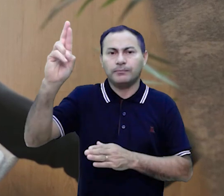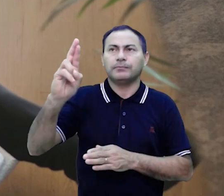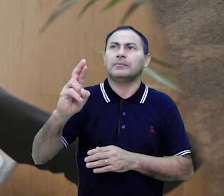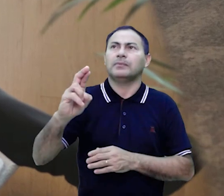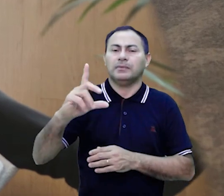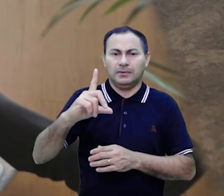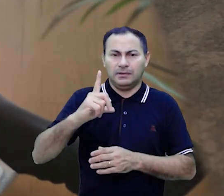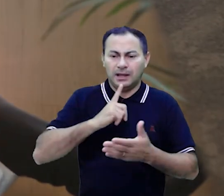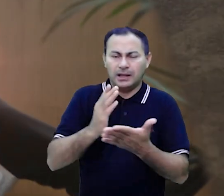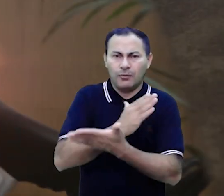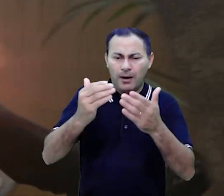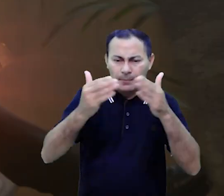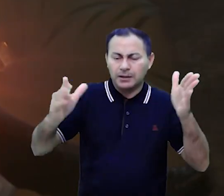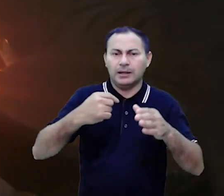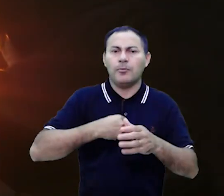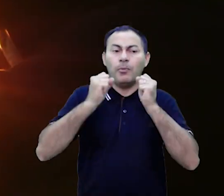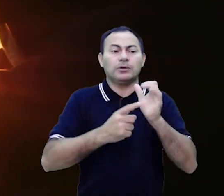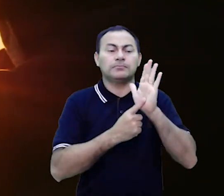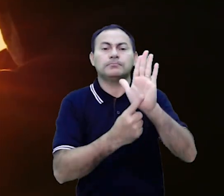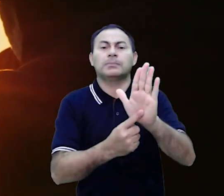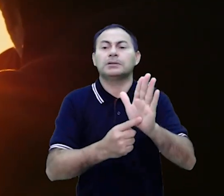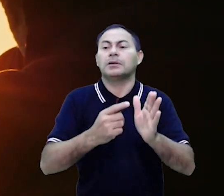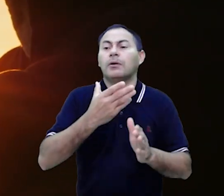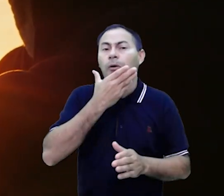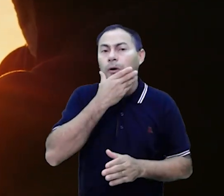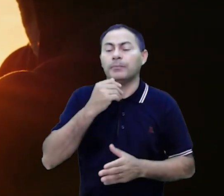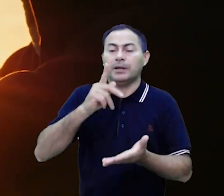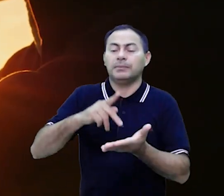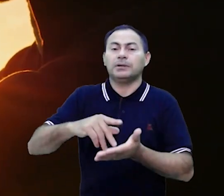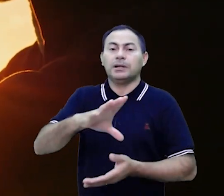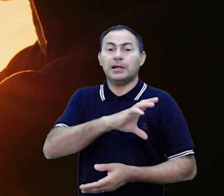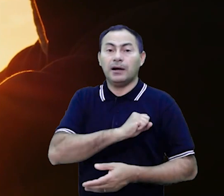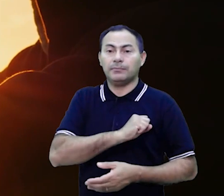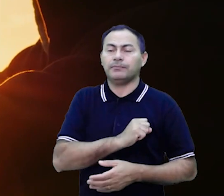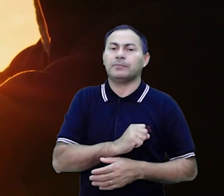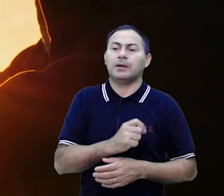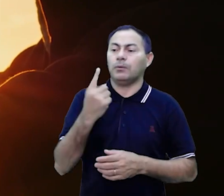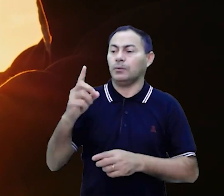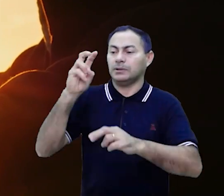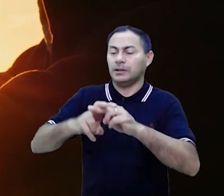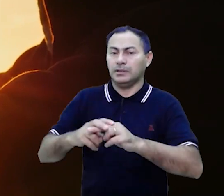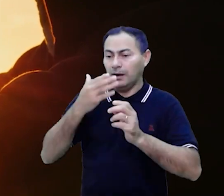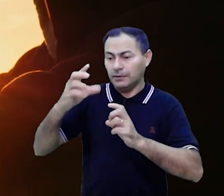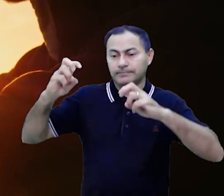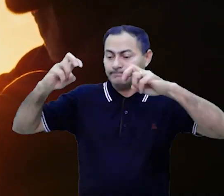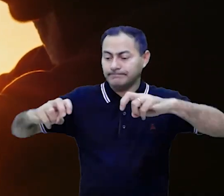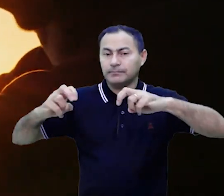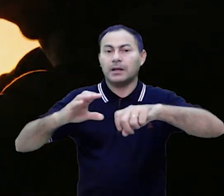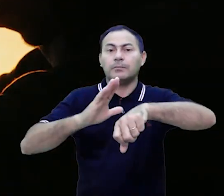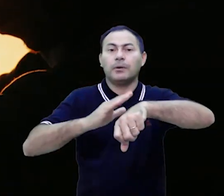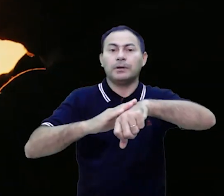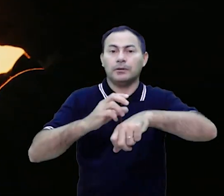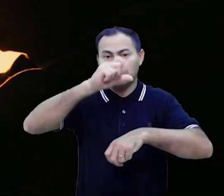Senhor, dê-me algum tipo de abertura para que eu possa mostrar a esse homem que realmente o amo. Um estava sentado de frente